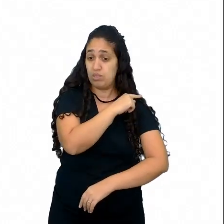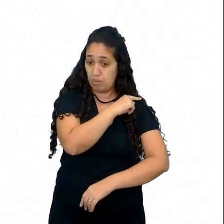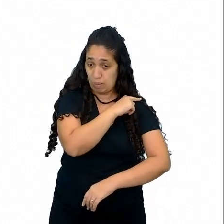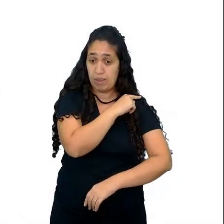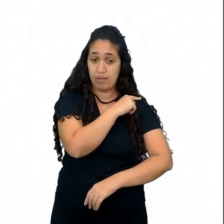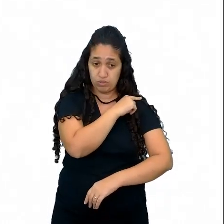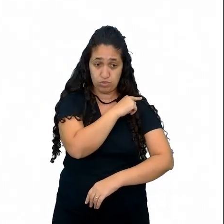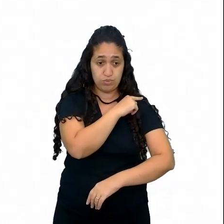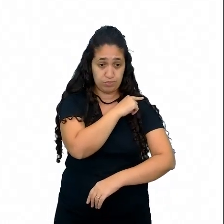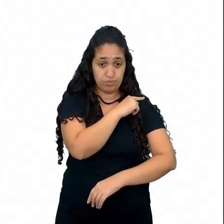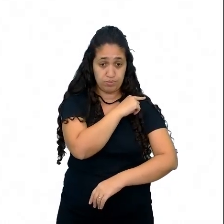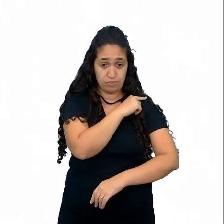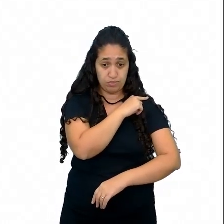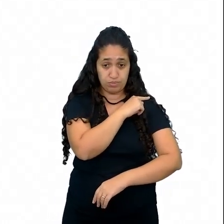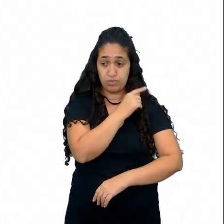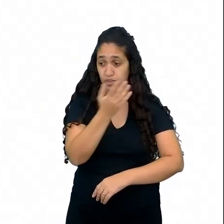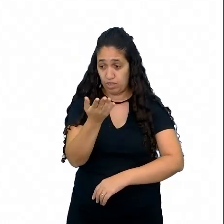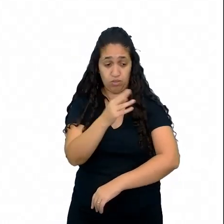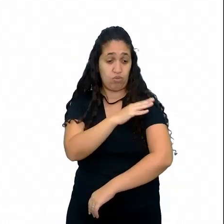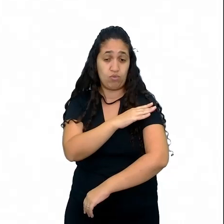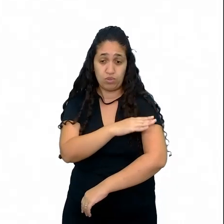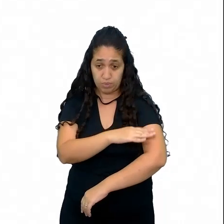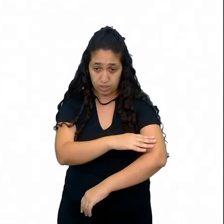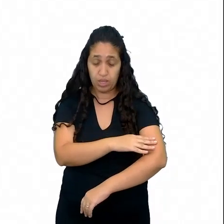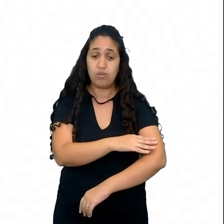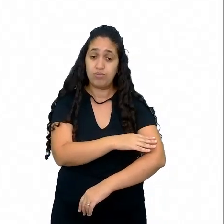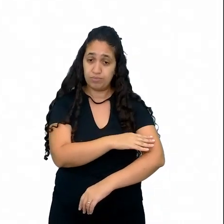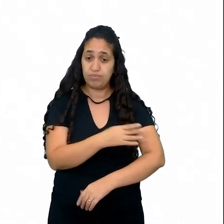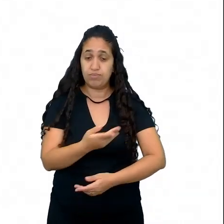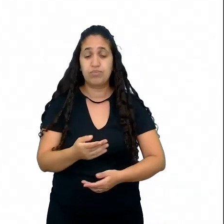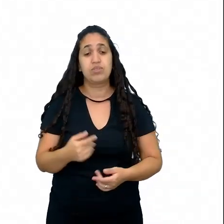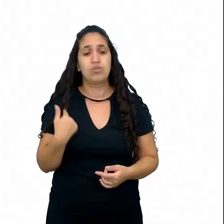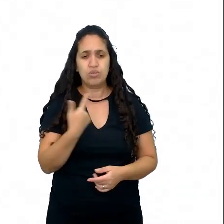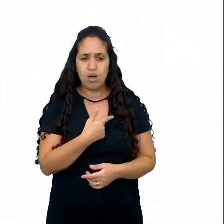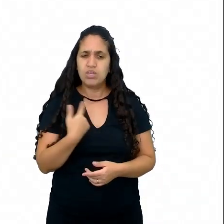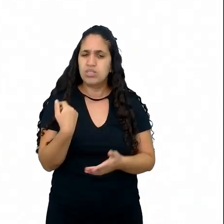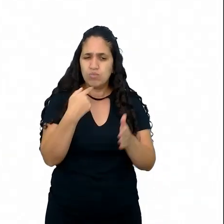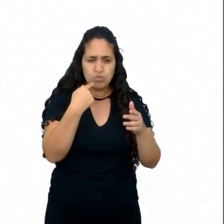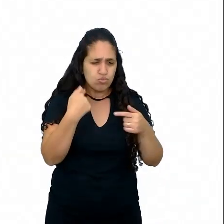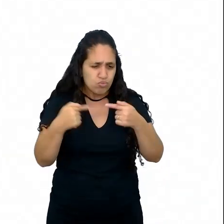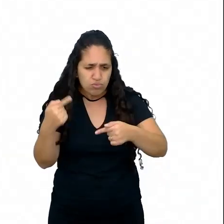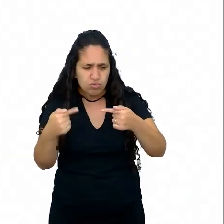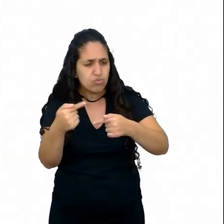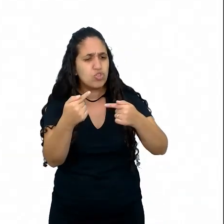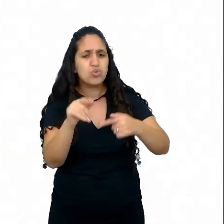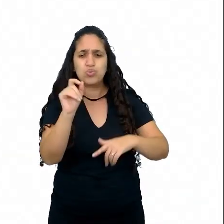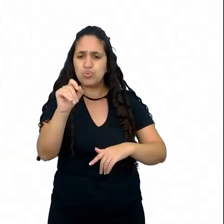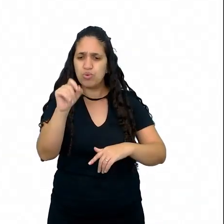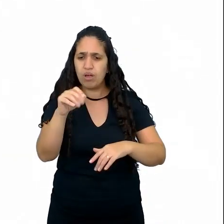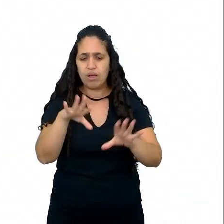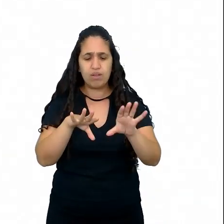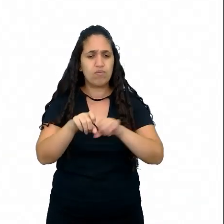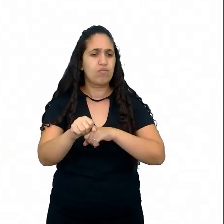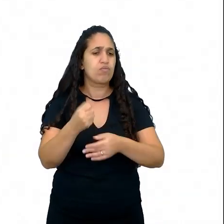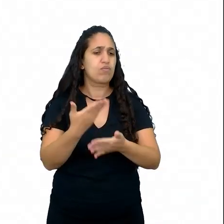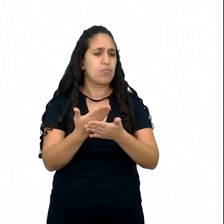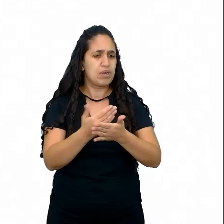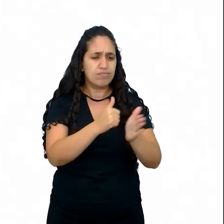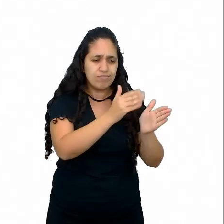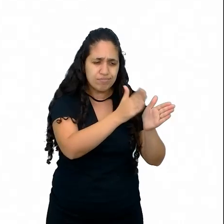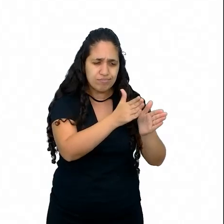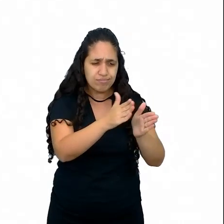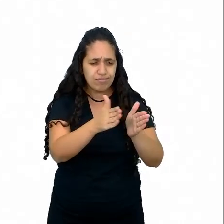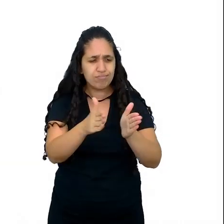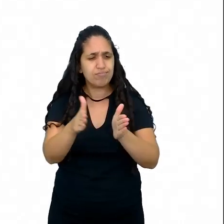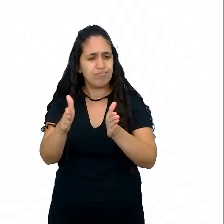com o professor Marco, quem está fazendo o ensino fundamental está fazendo com a professora Rosana. Nós estamos discutindo o quê? Essa formação de etapa, onde a gente vai